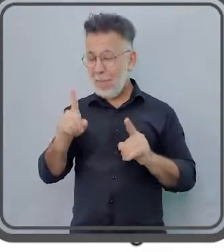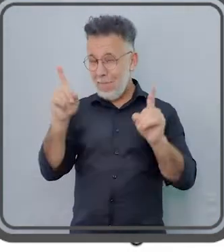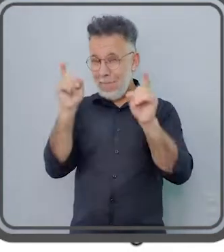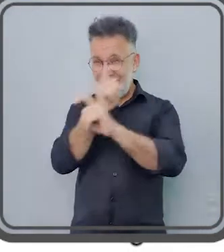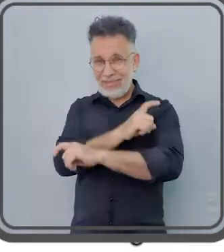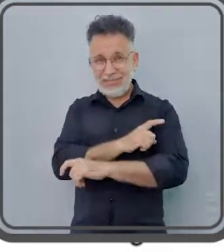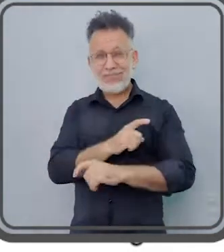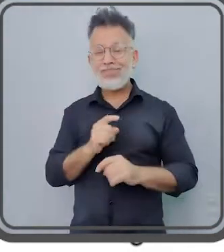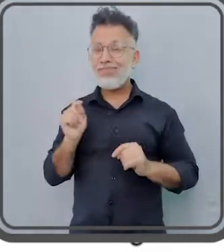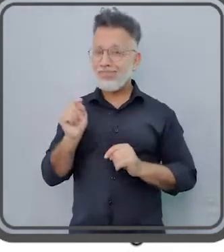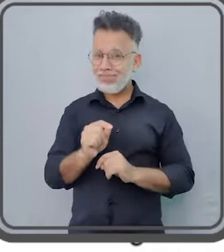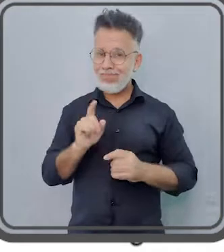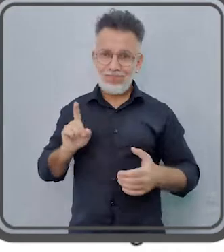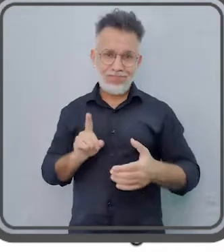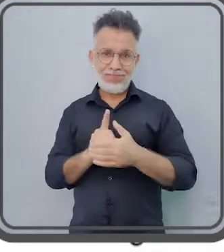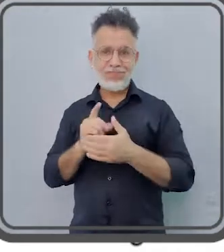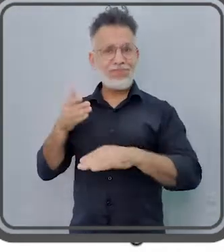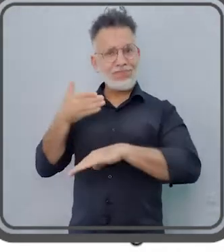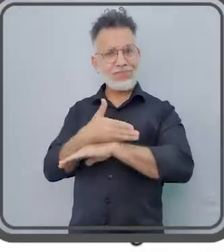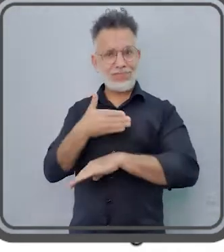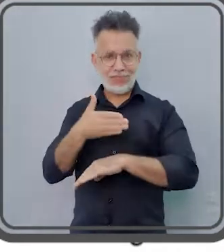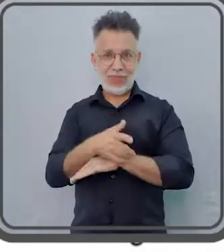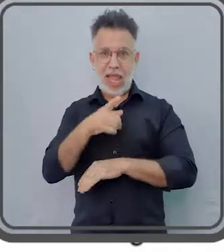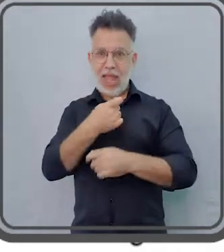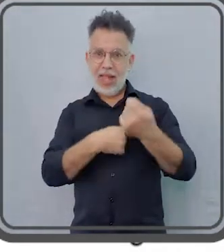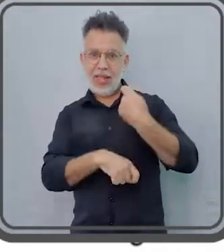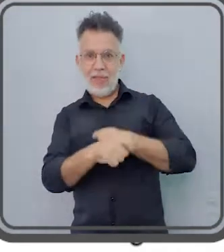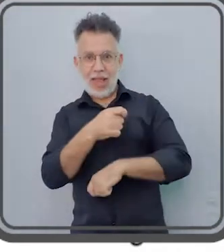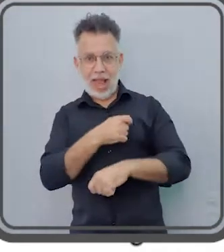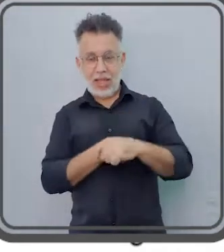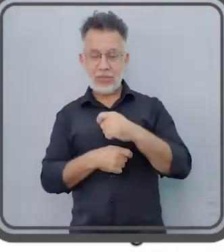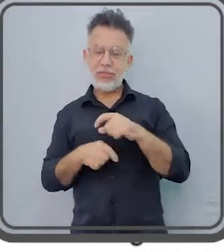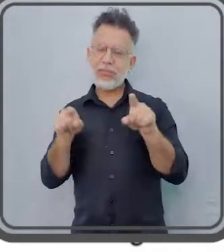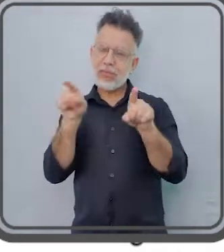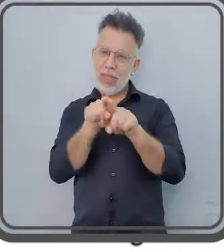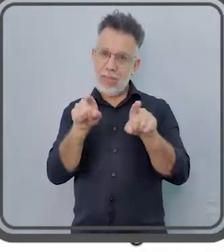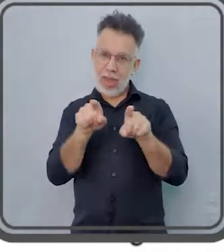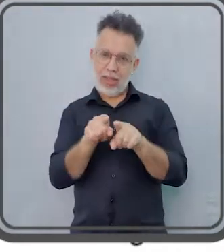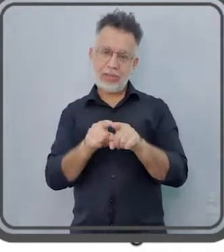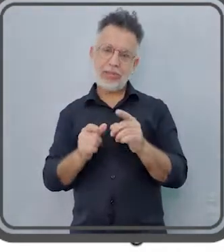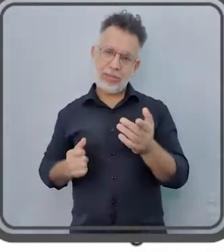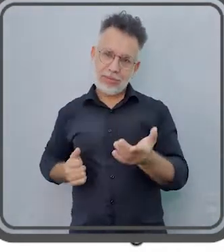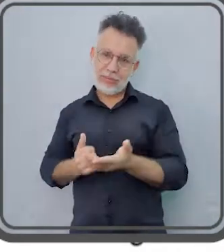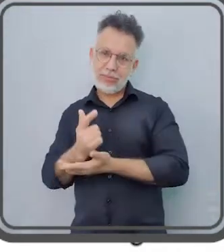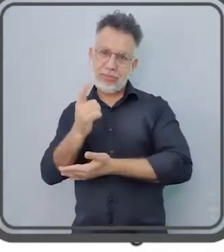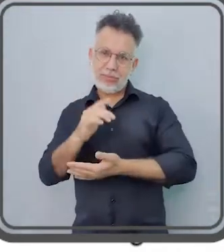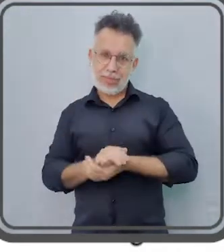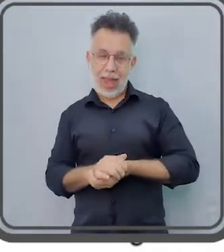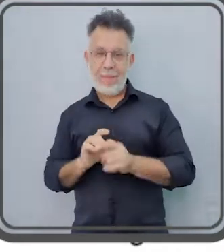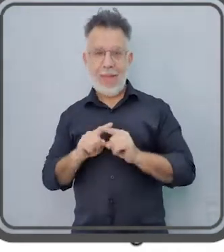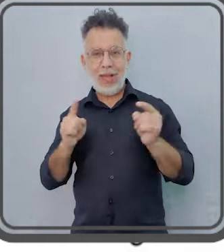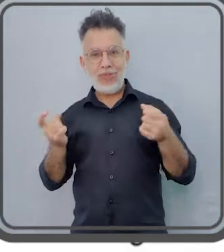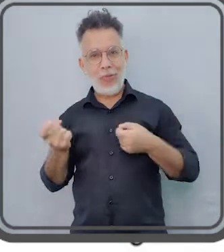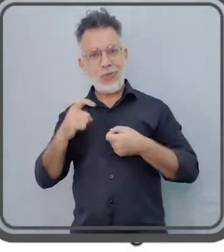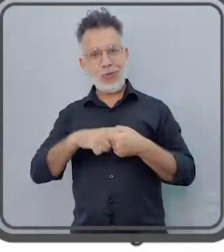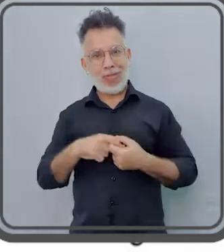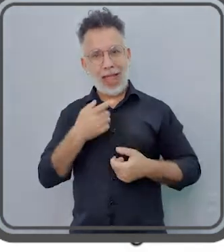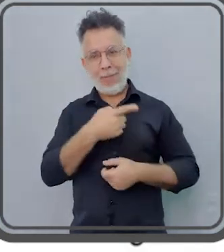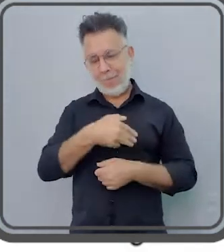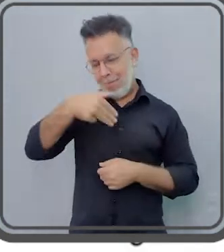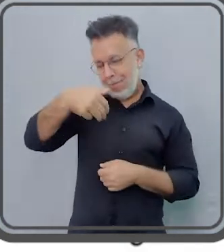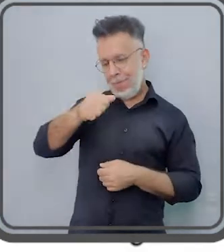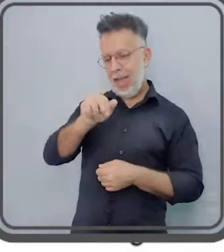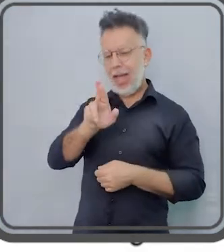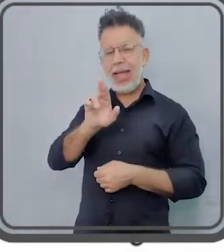do consumidor no acesso a este mercado e, consequentemente, no consumo. Mas vamos voltar.